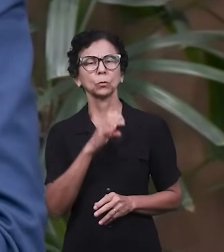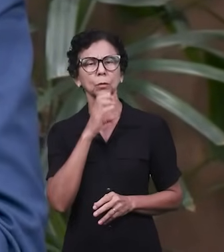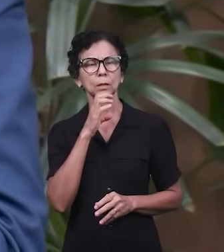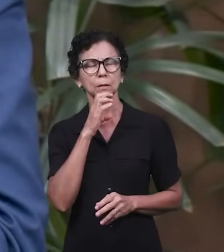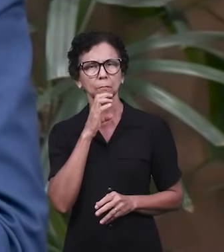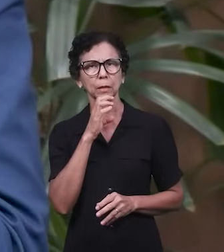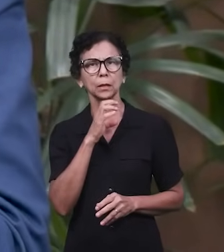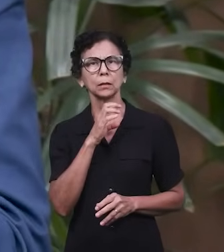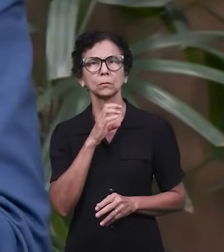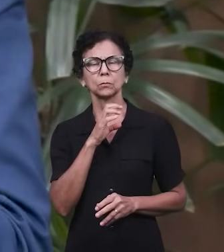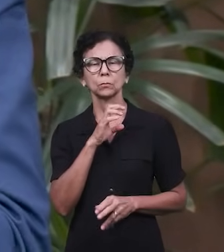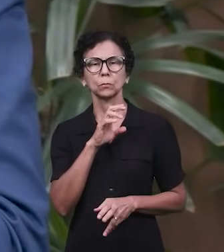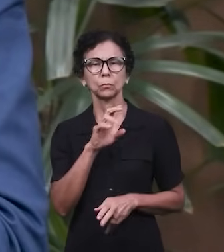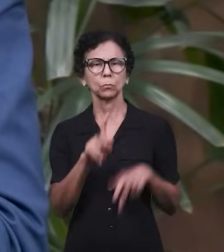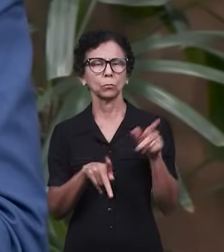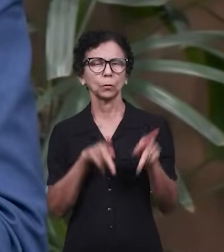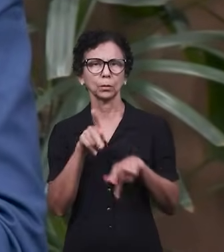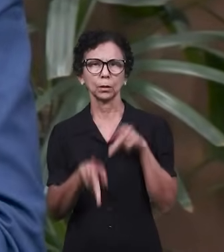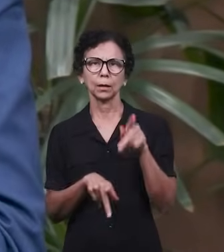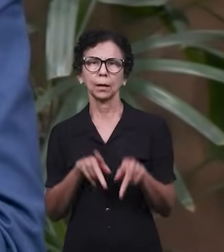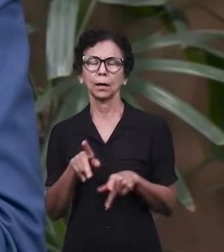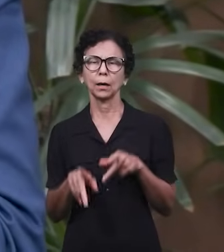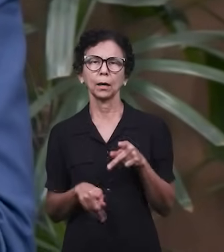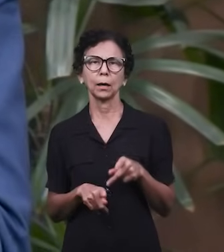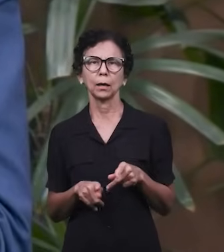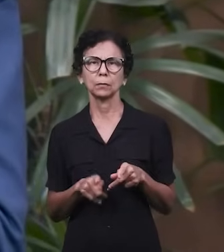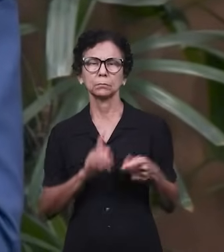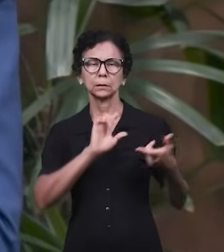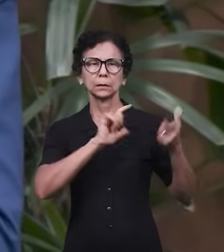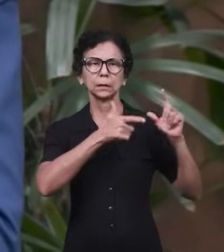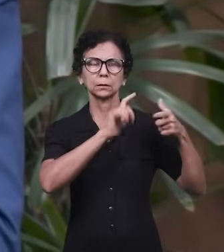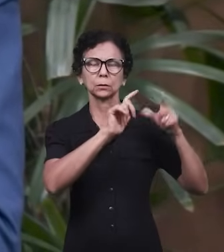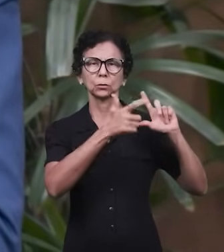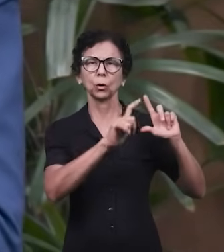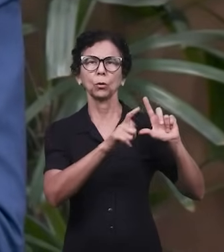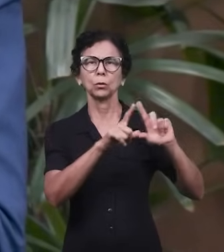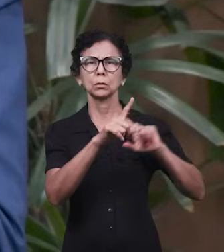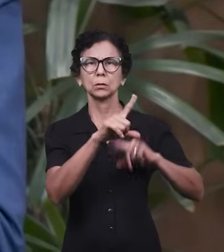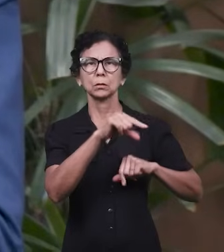a vivência, a experiência, os legados tradicionais, eles têm o lugar deles. mas